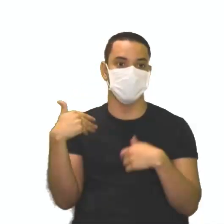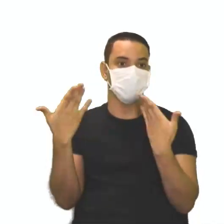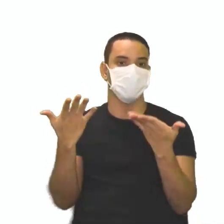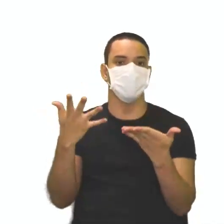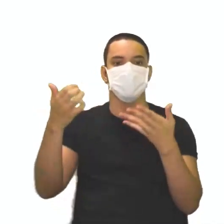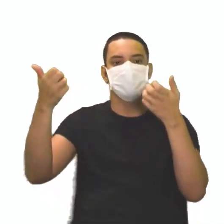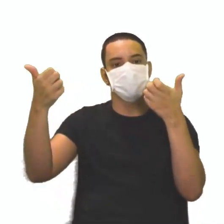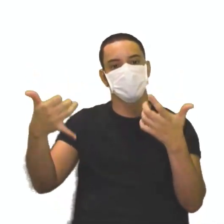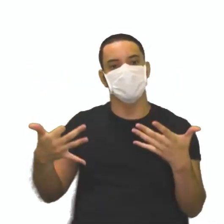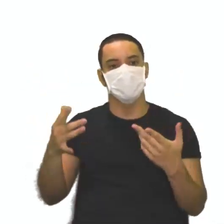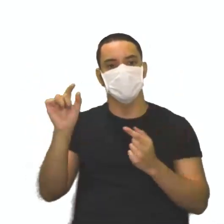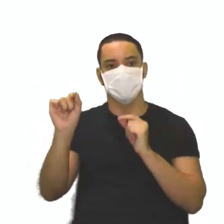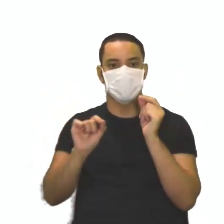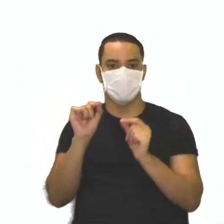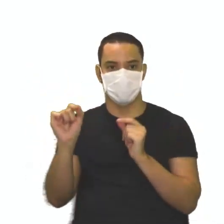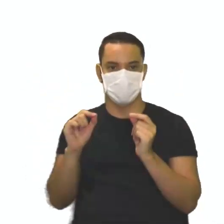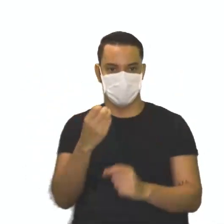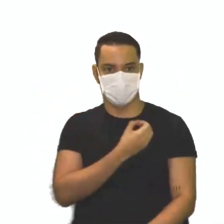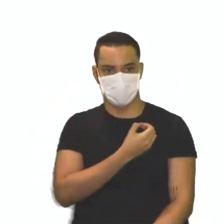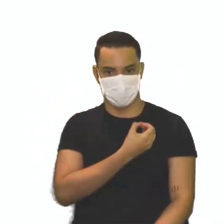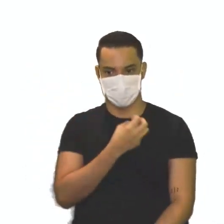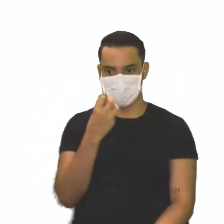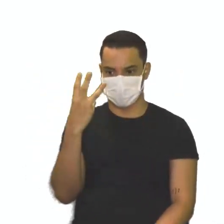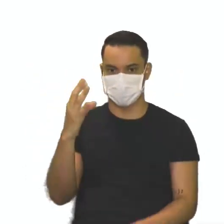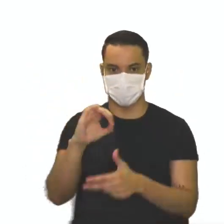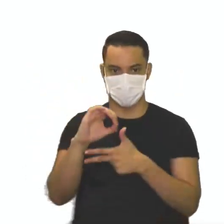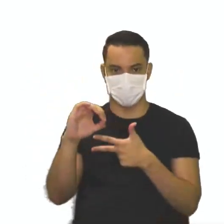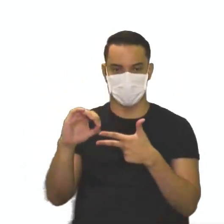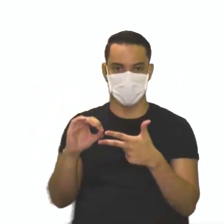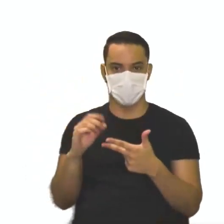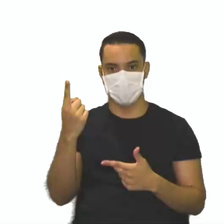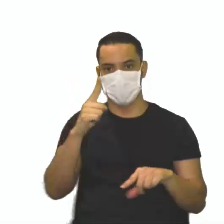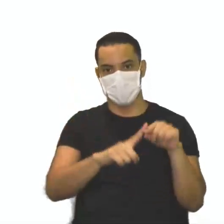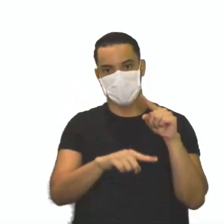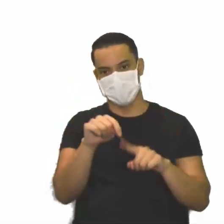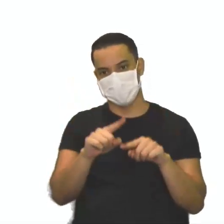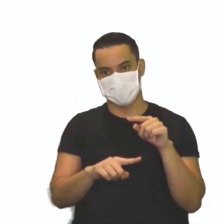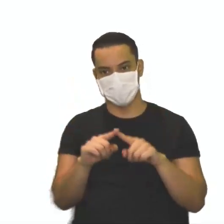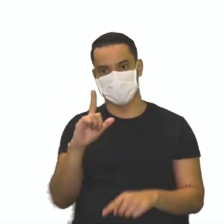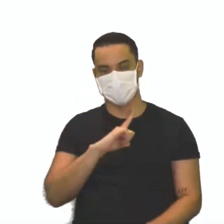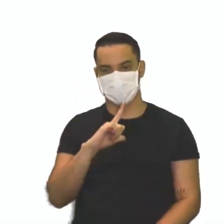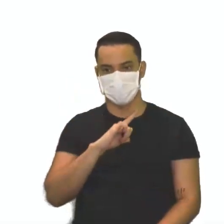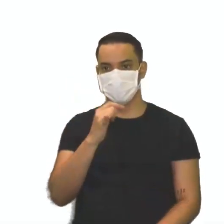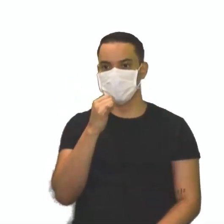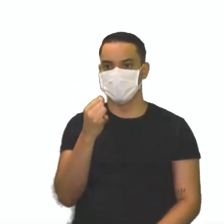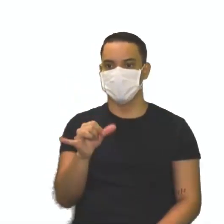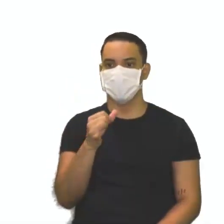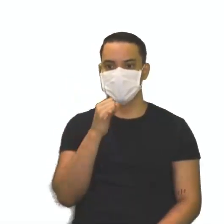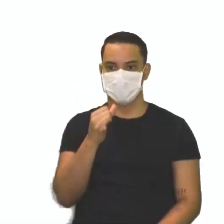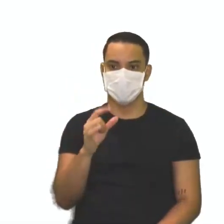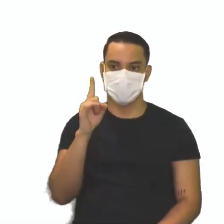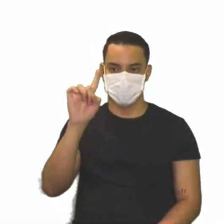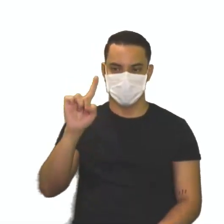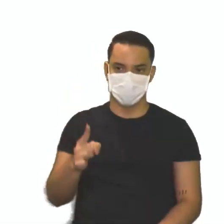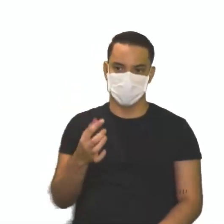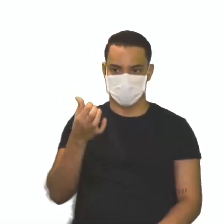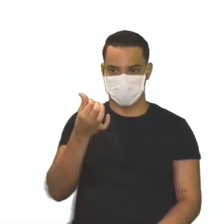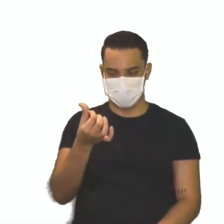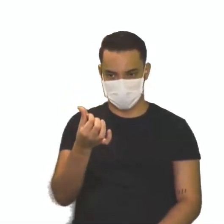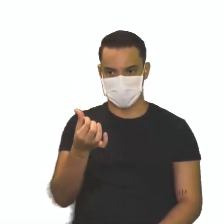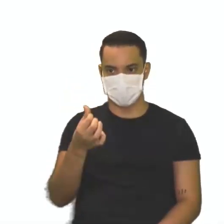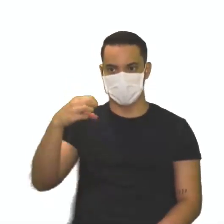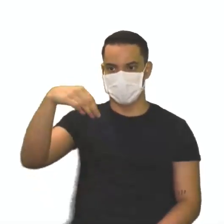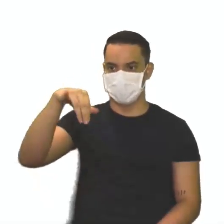escreve aqui nessa questão número 3. Um corpo possui carga elétrica de